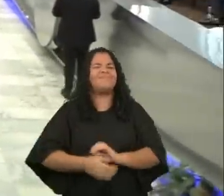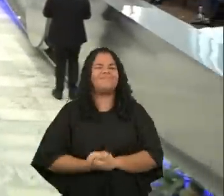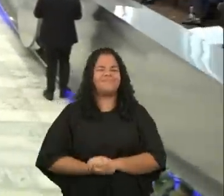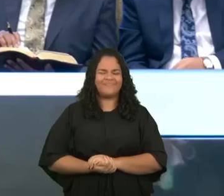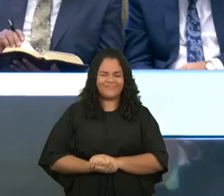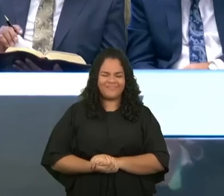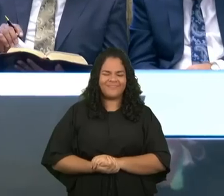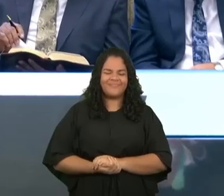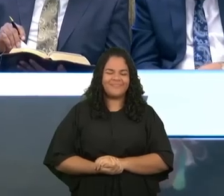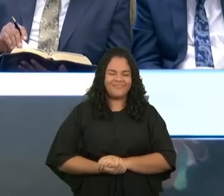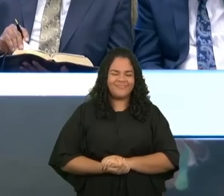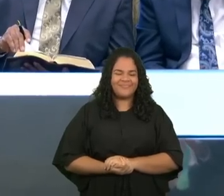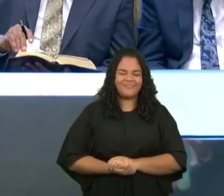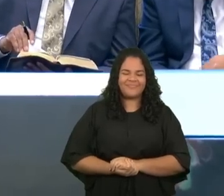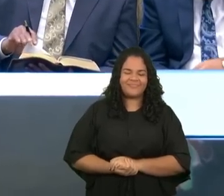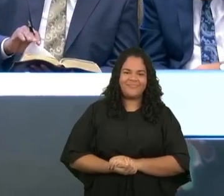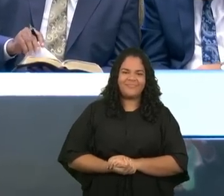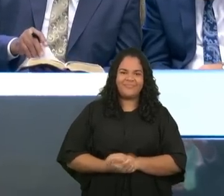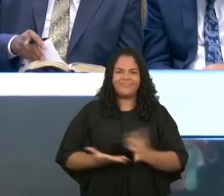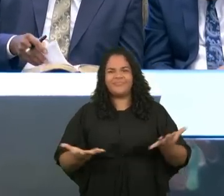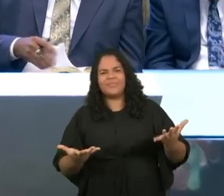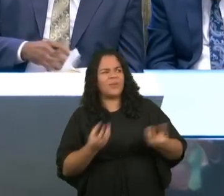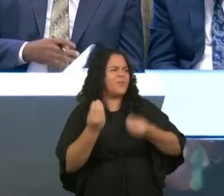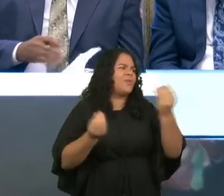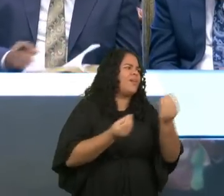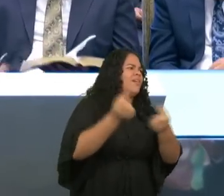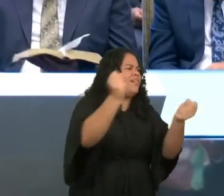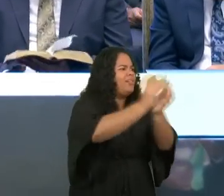Tem metade de crente aqui porque eu dava glória agora, irmão.